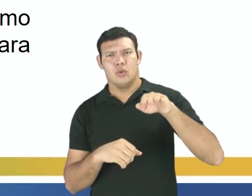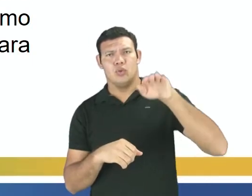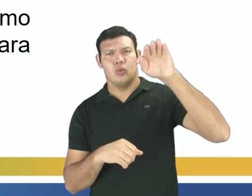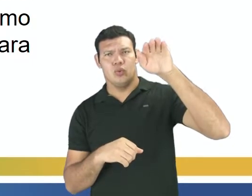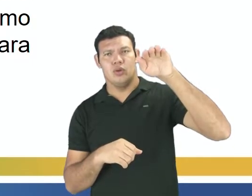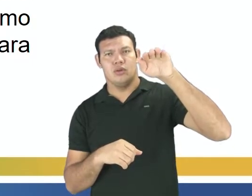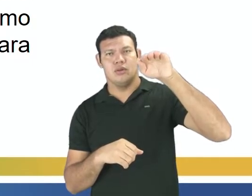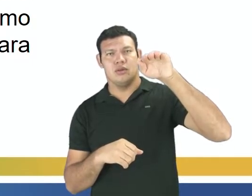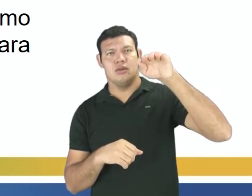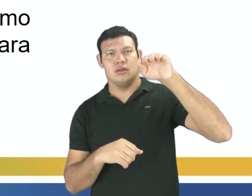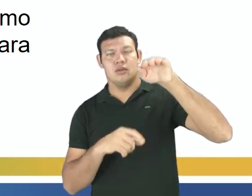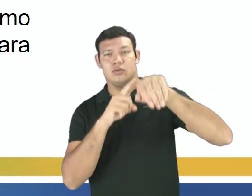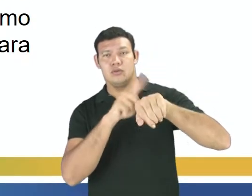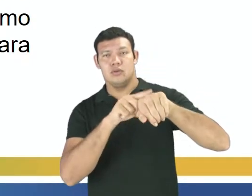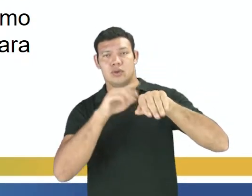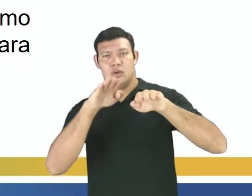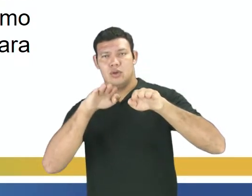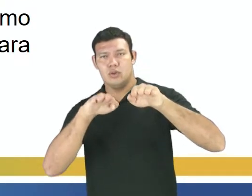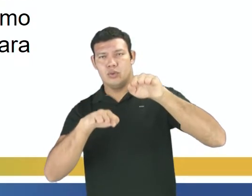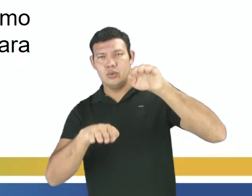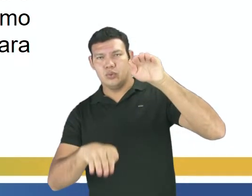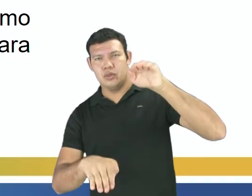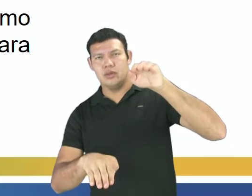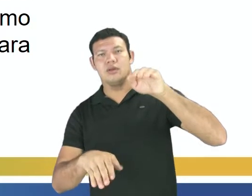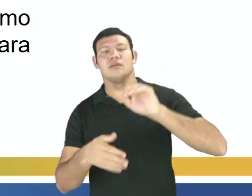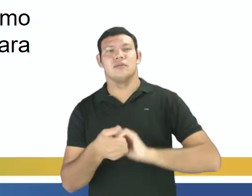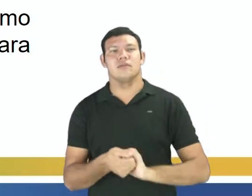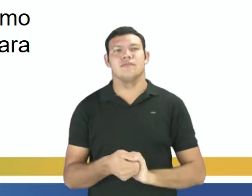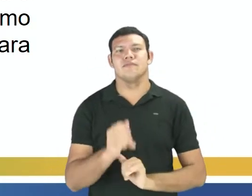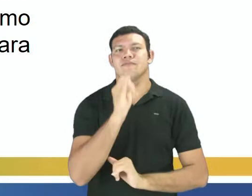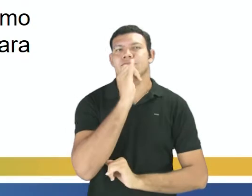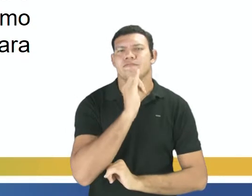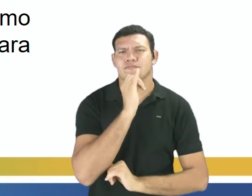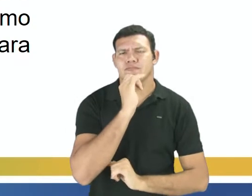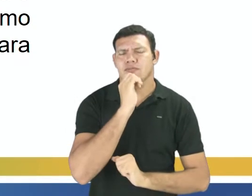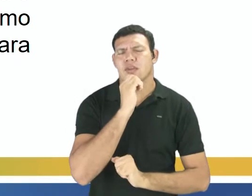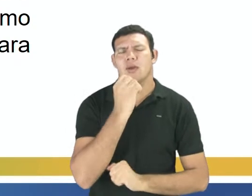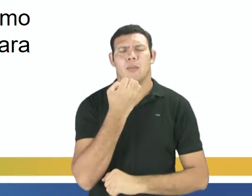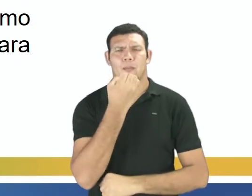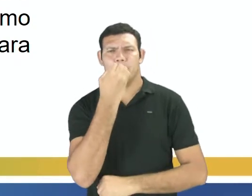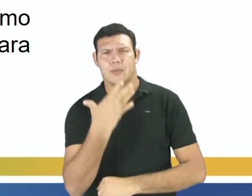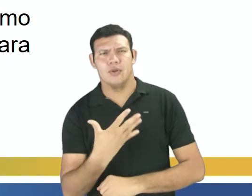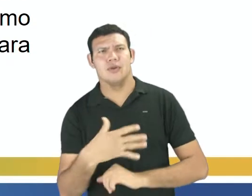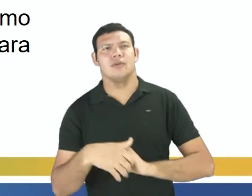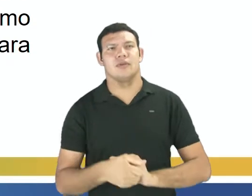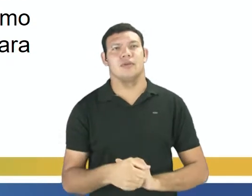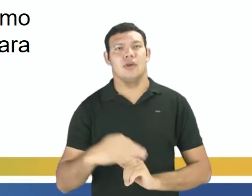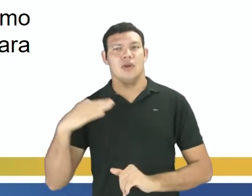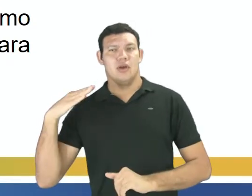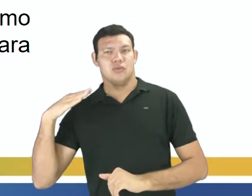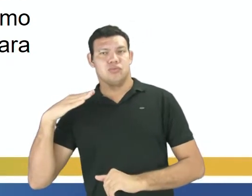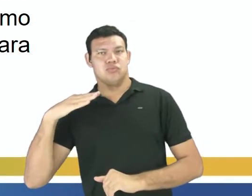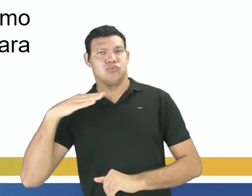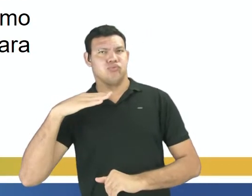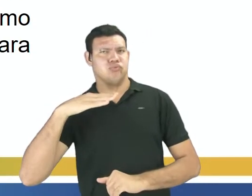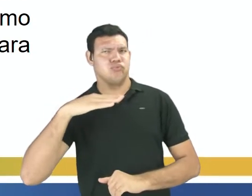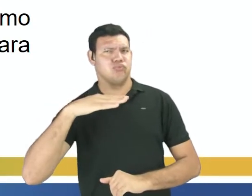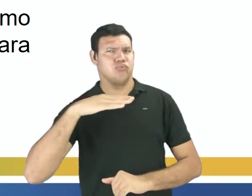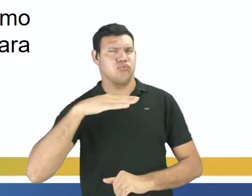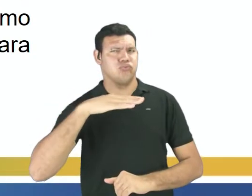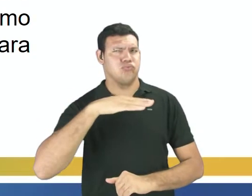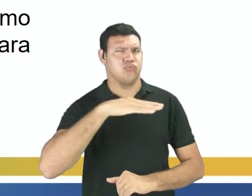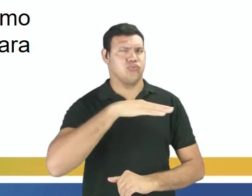se diminuirmos a velocidade, o tempo aumenta. A gente tem um exemplo claro aqui nessa situação. Um automóvel desloca-se a 60